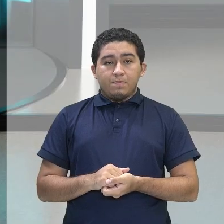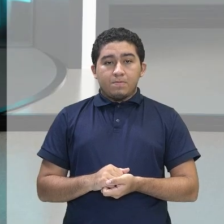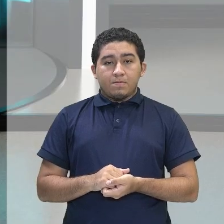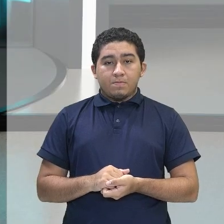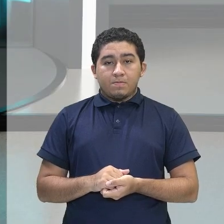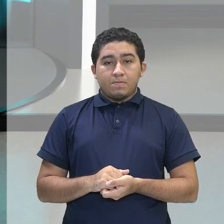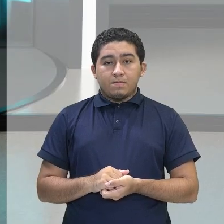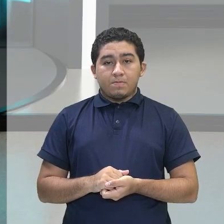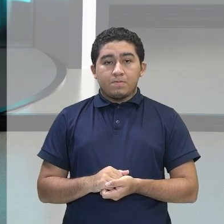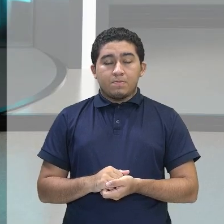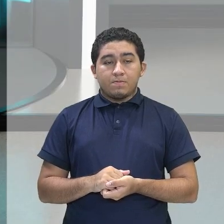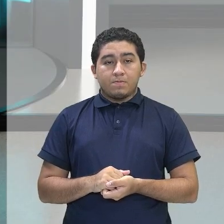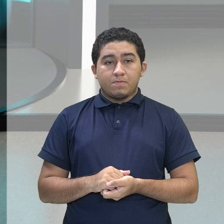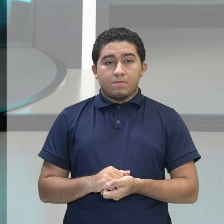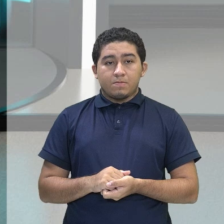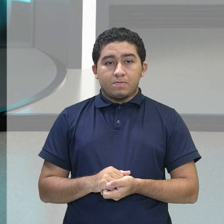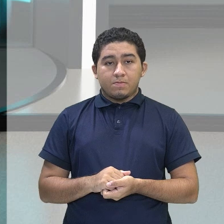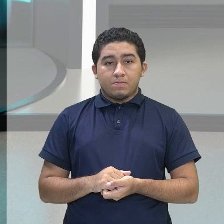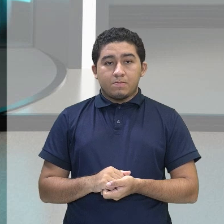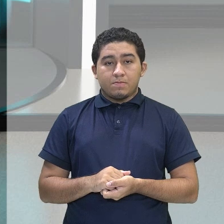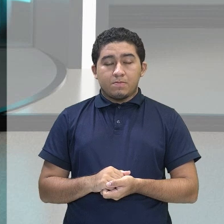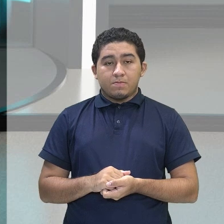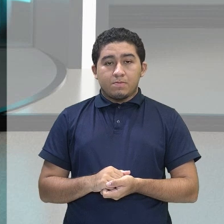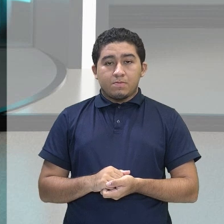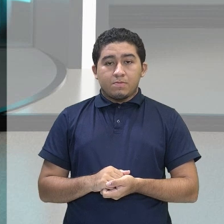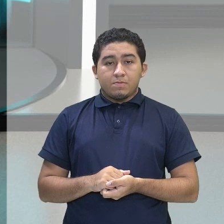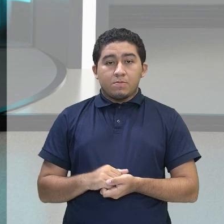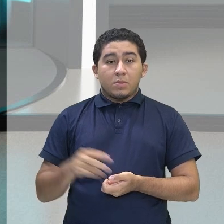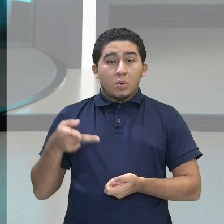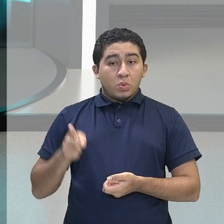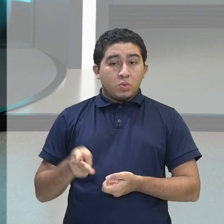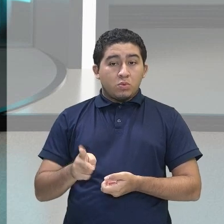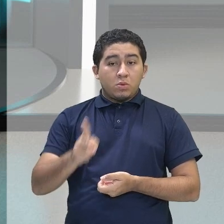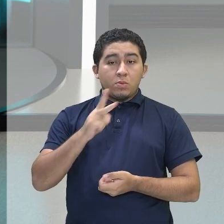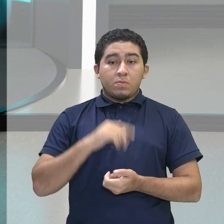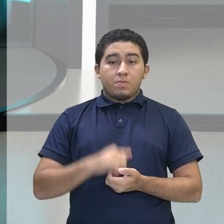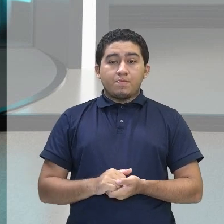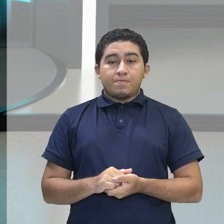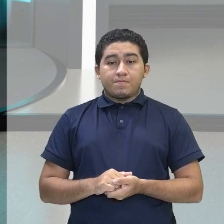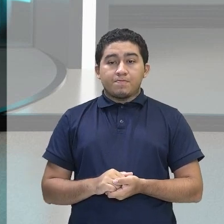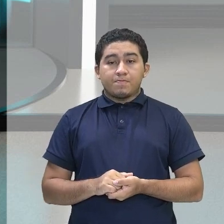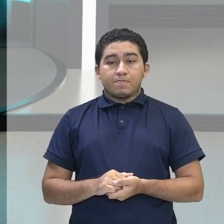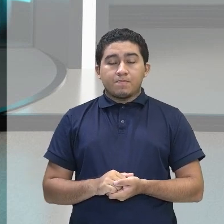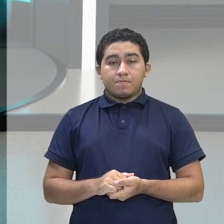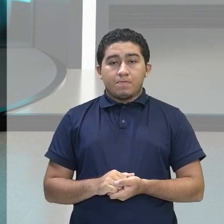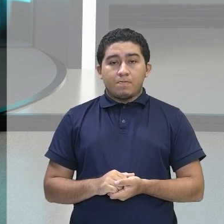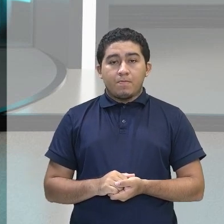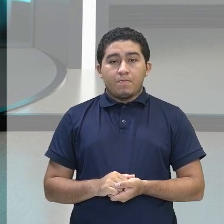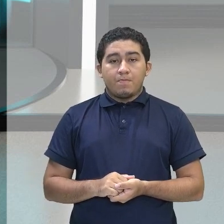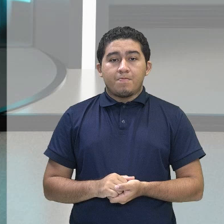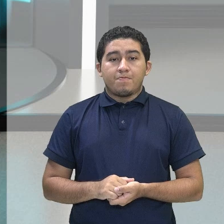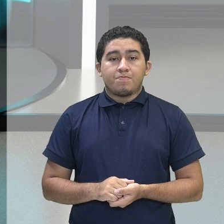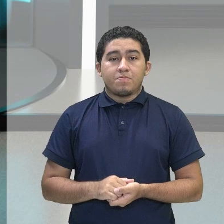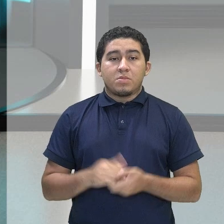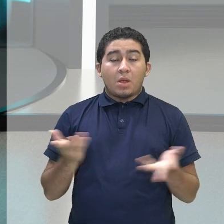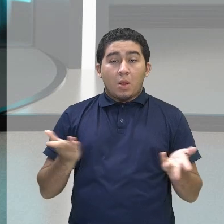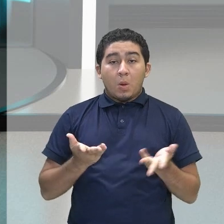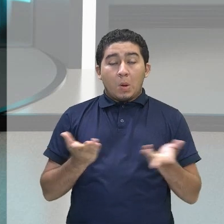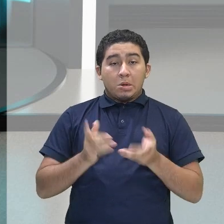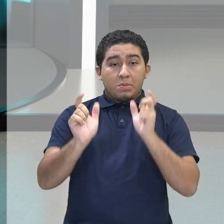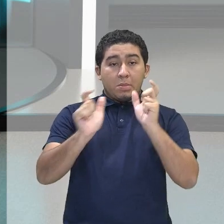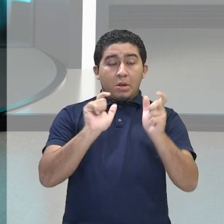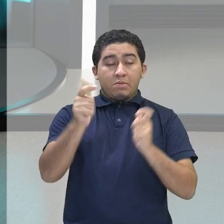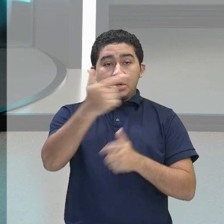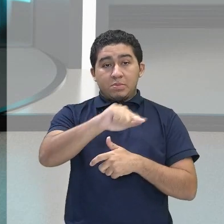mais um pedacinho do texto, né, seguindo aqui pelas nossas cores. Vamos agora para as palavras repetidas. Acompanhe aqui